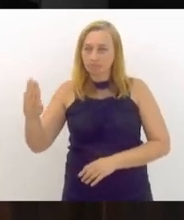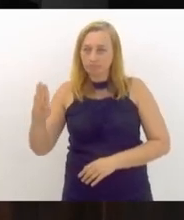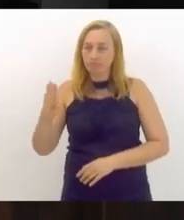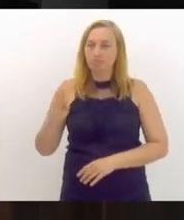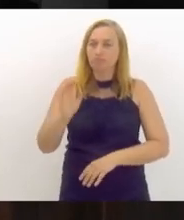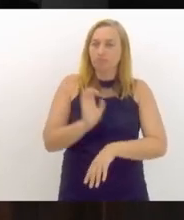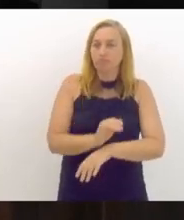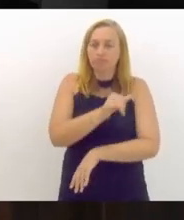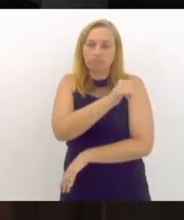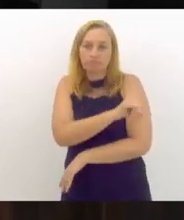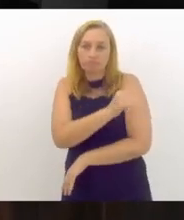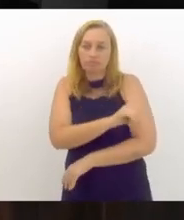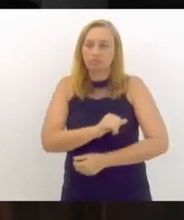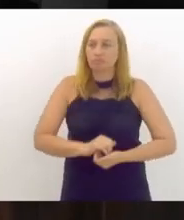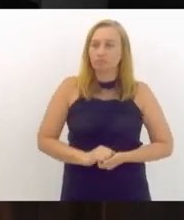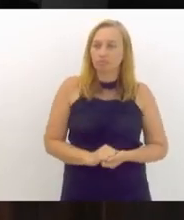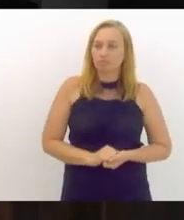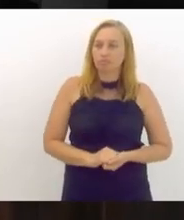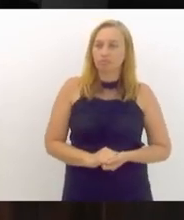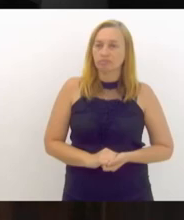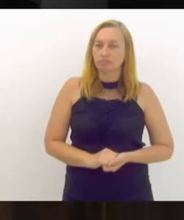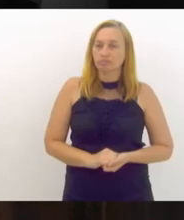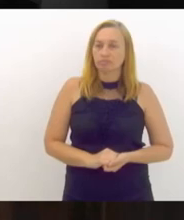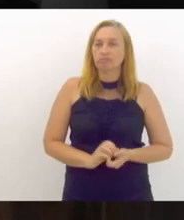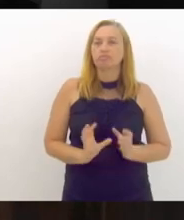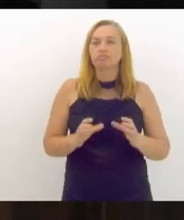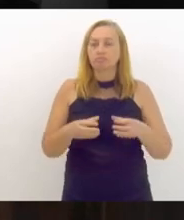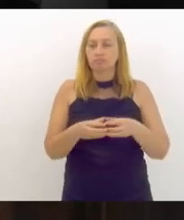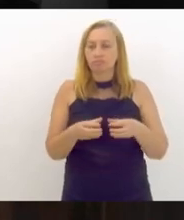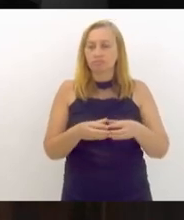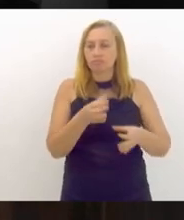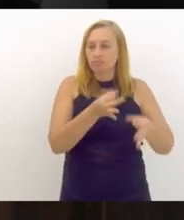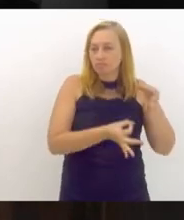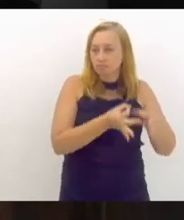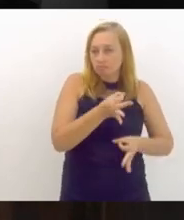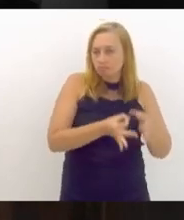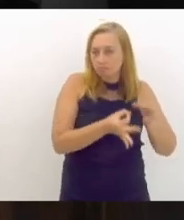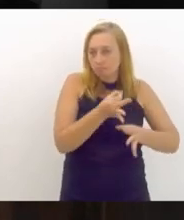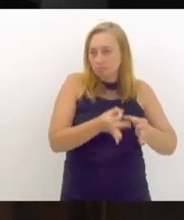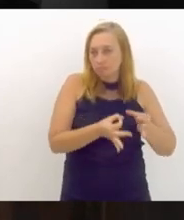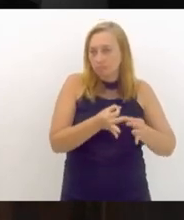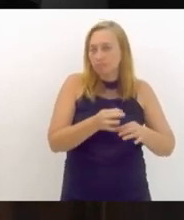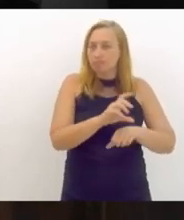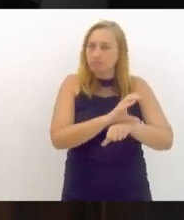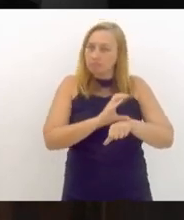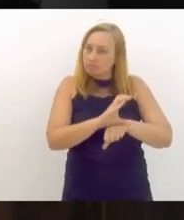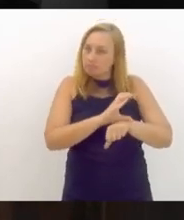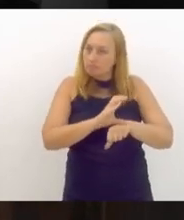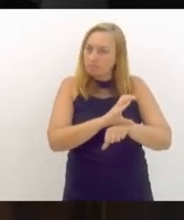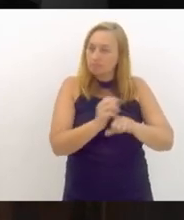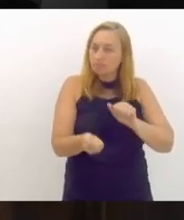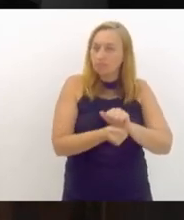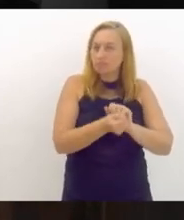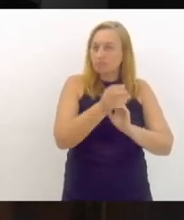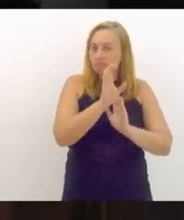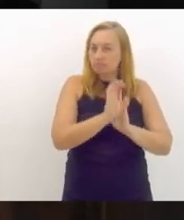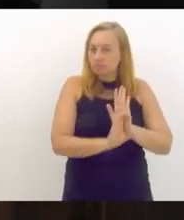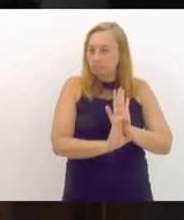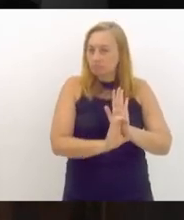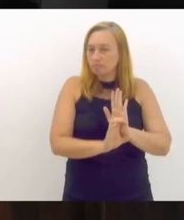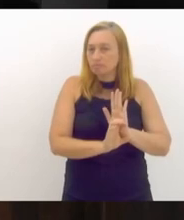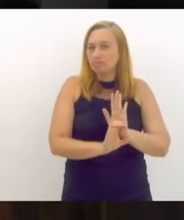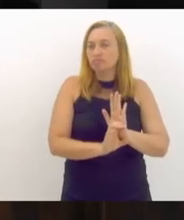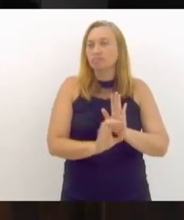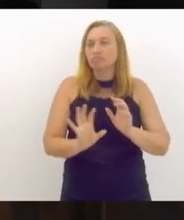do Estado do Rio de Janeiro. Pareceres das comissões de Constituição e Justiça pela Constitucionalidade com emenda e